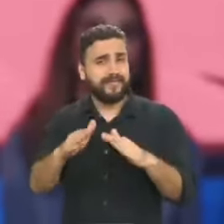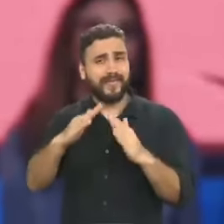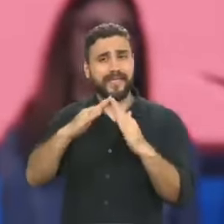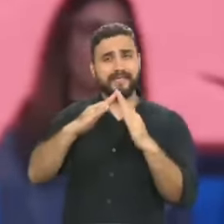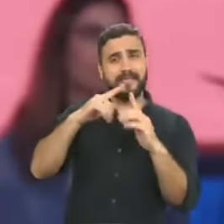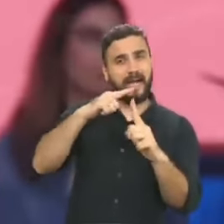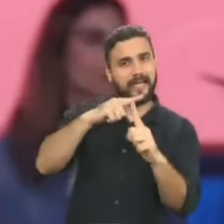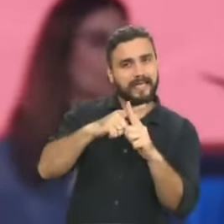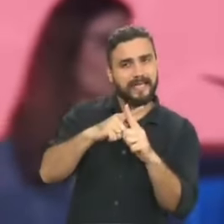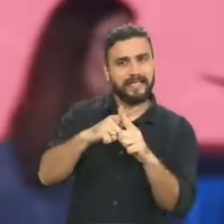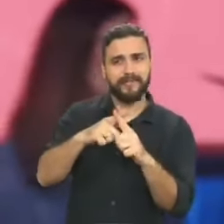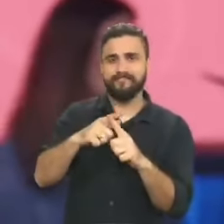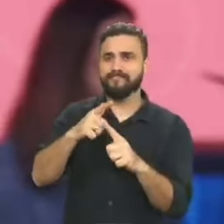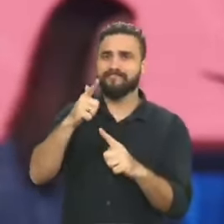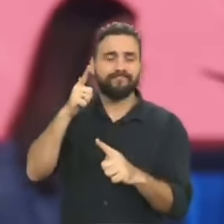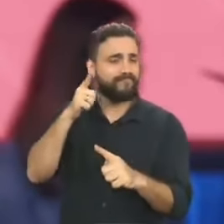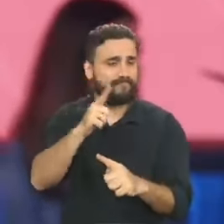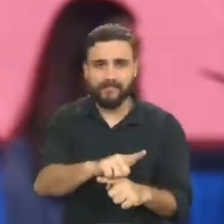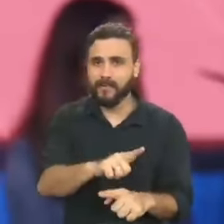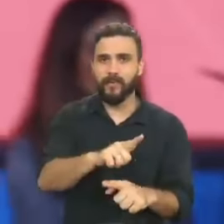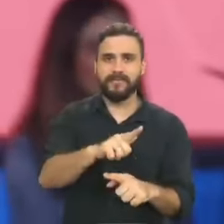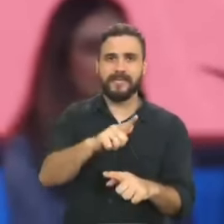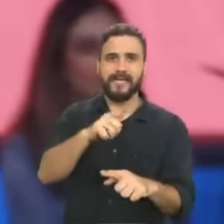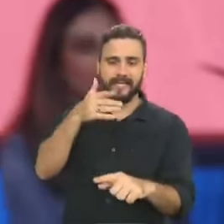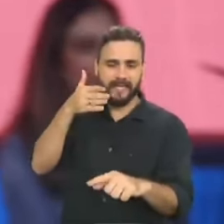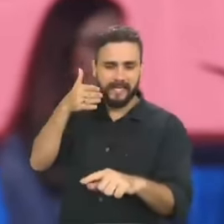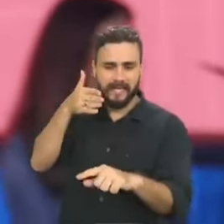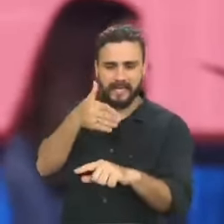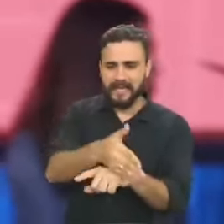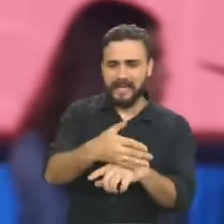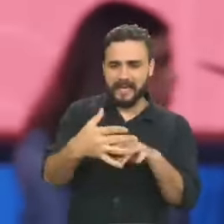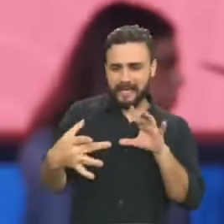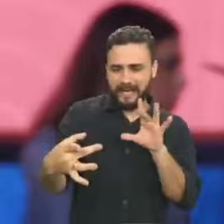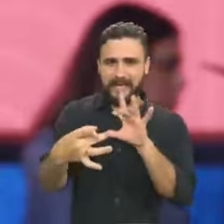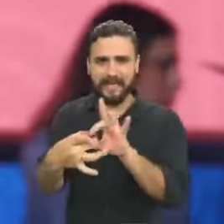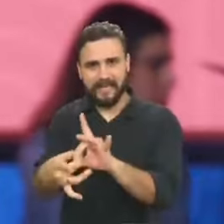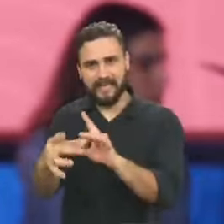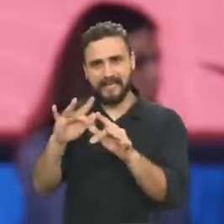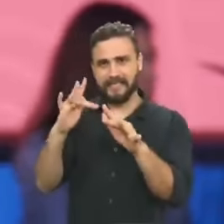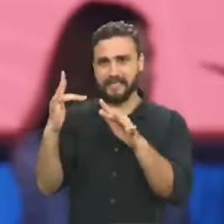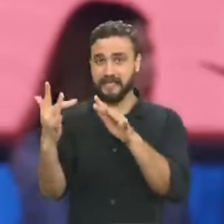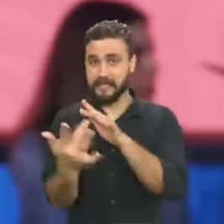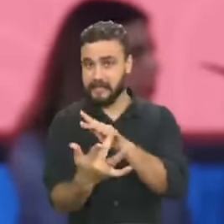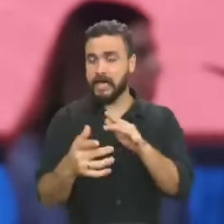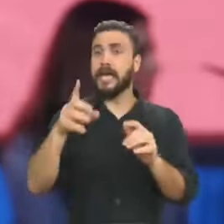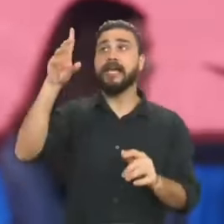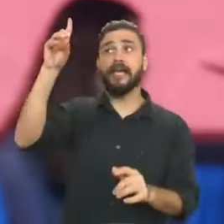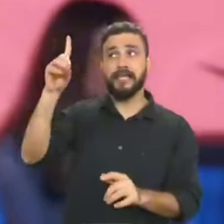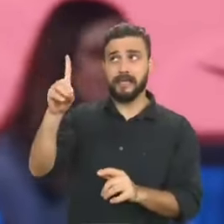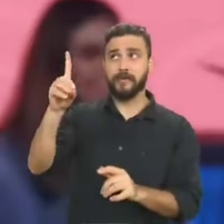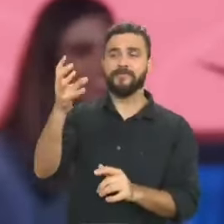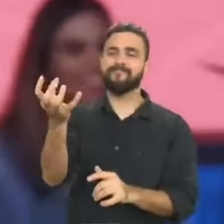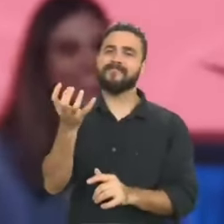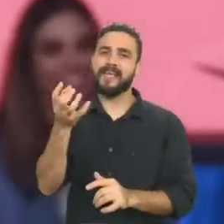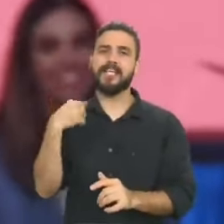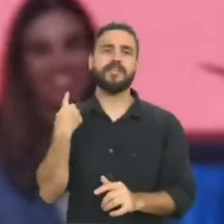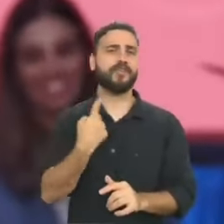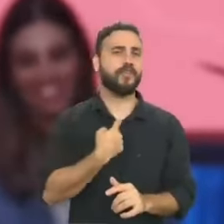abordar o tema das redes sociais, e às vezes a gente perde o protagonismo que Deus queria que nós tivéssemos